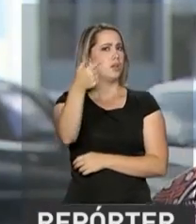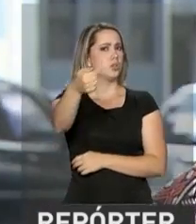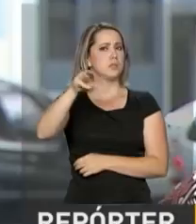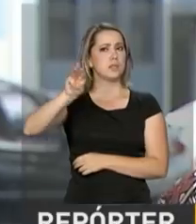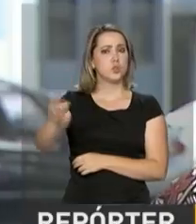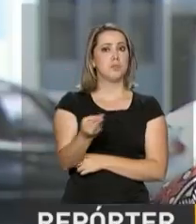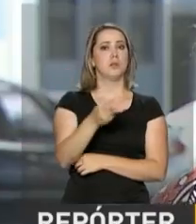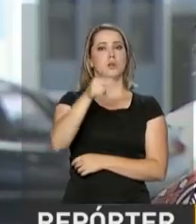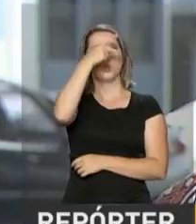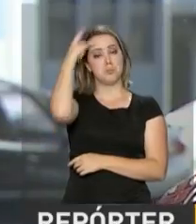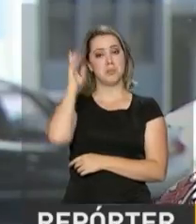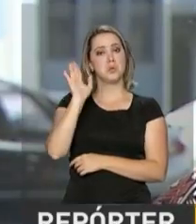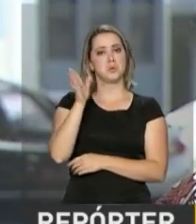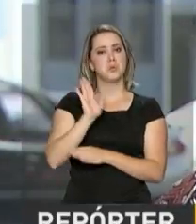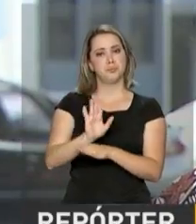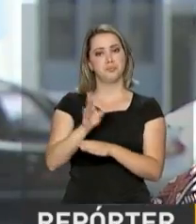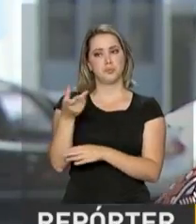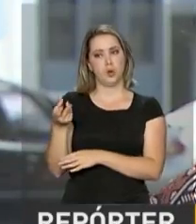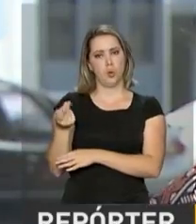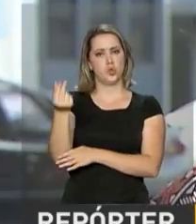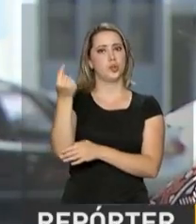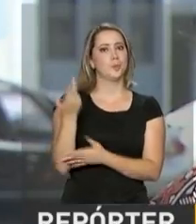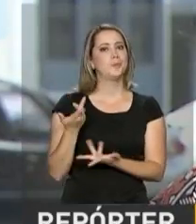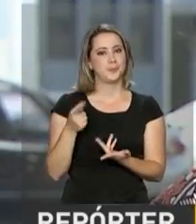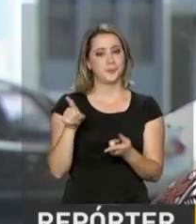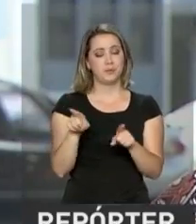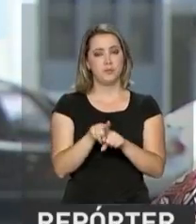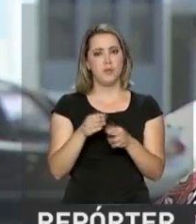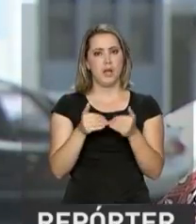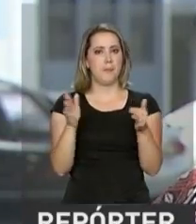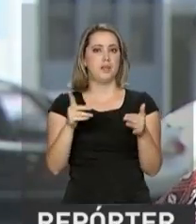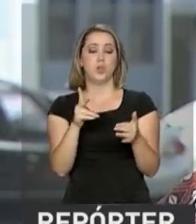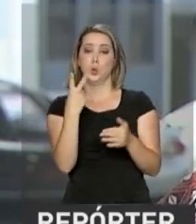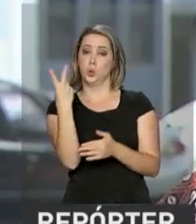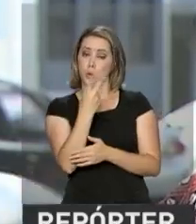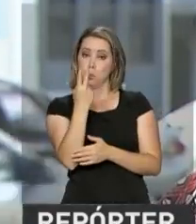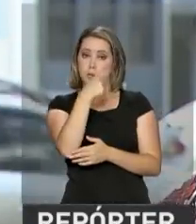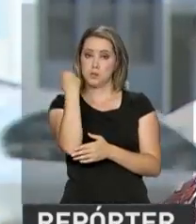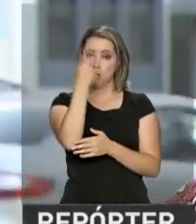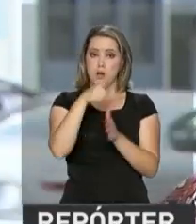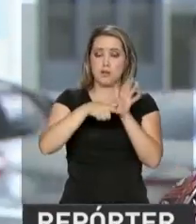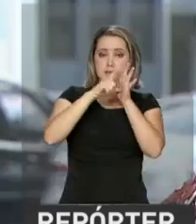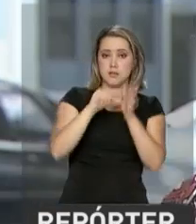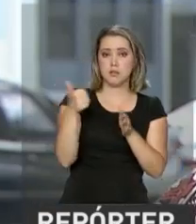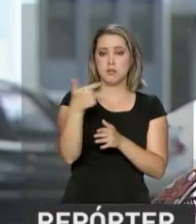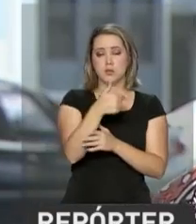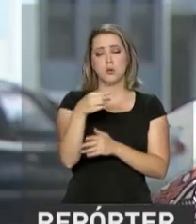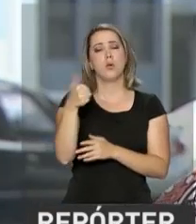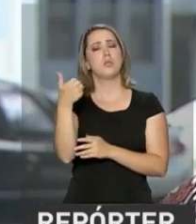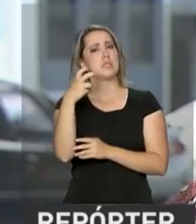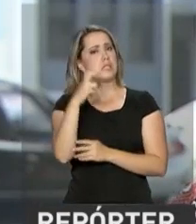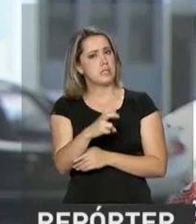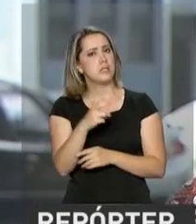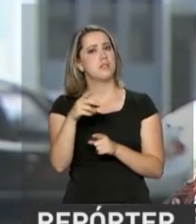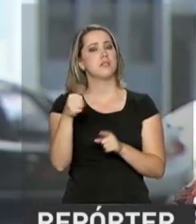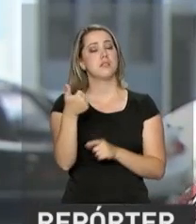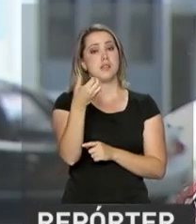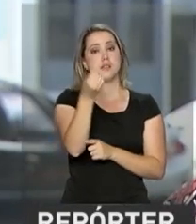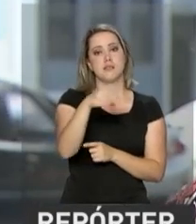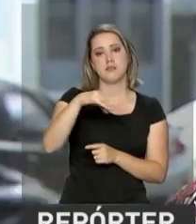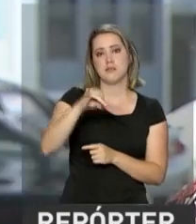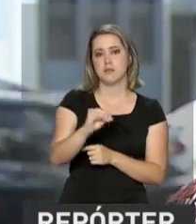de trabalhadores vão ser beneficiados. As agências da Caixa vão abrir 2 horas mais cedo nos dias 12, 15 e 16 de maio.